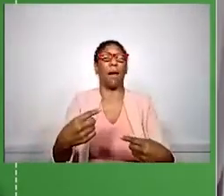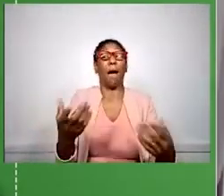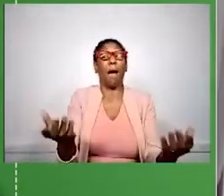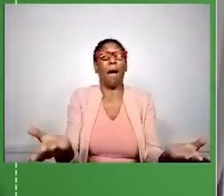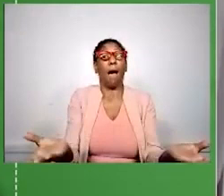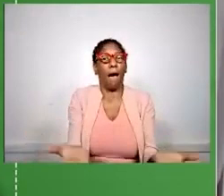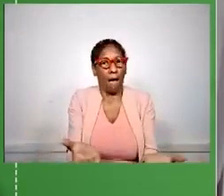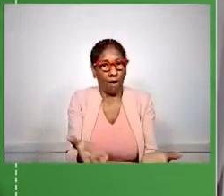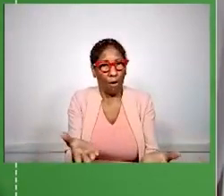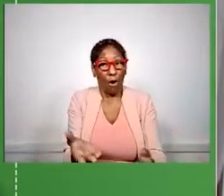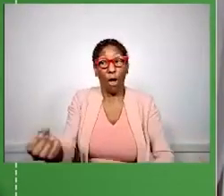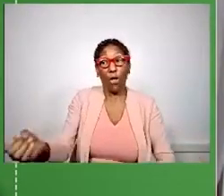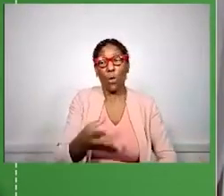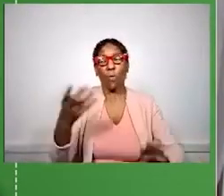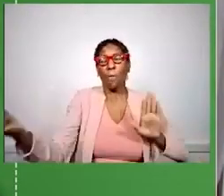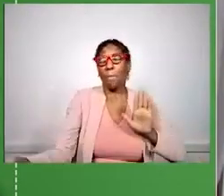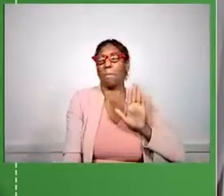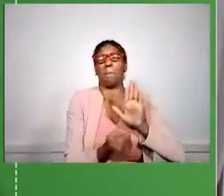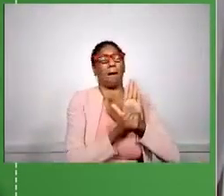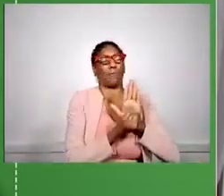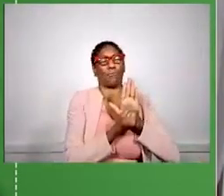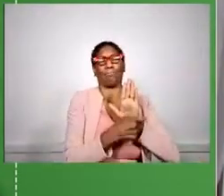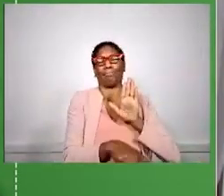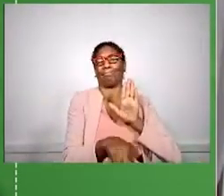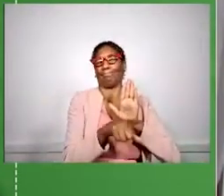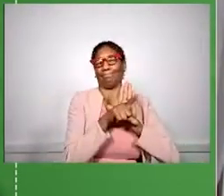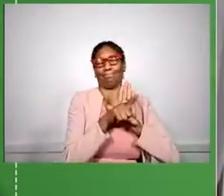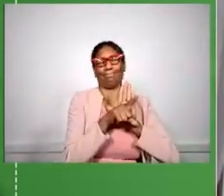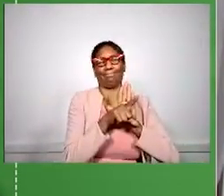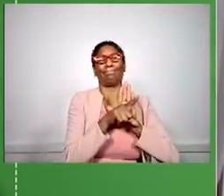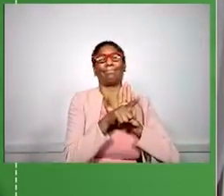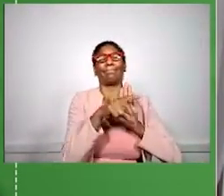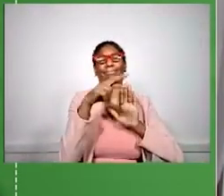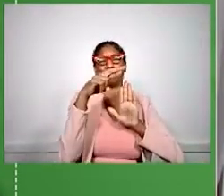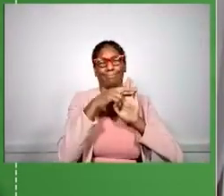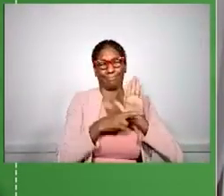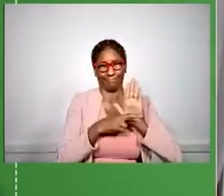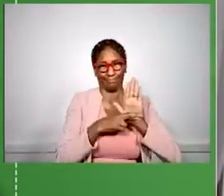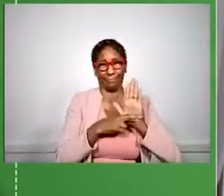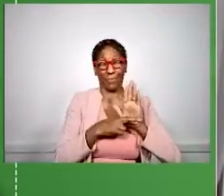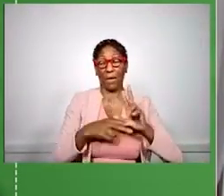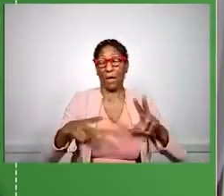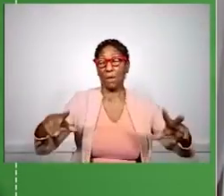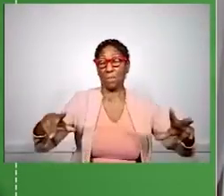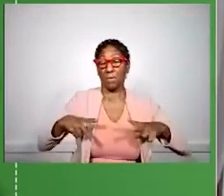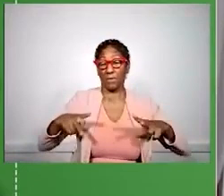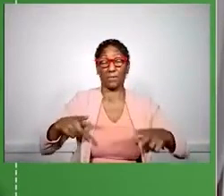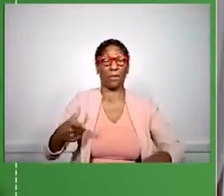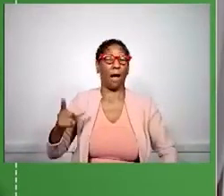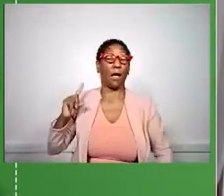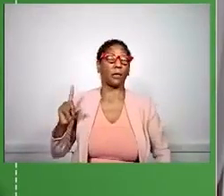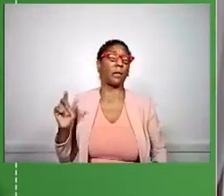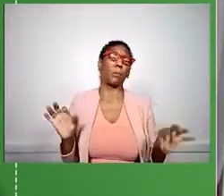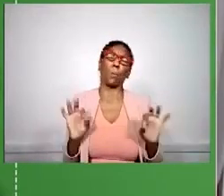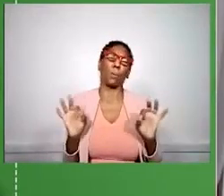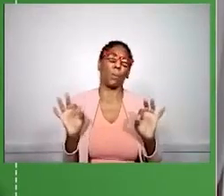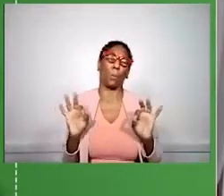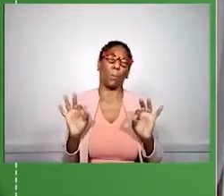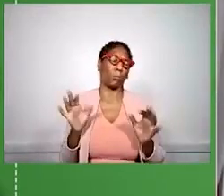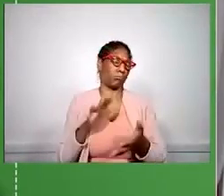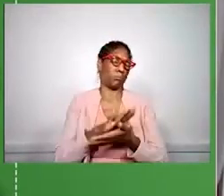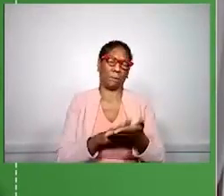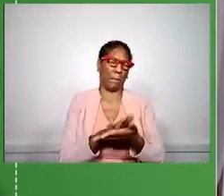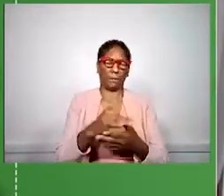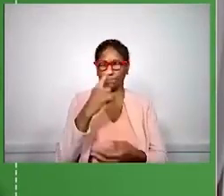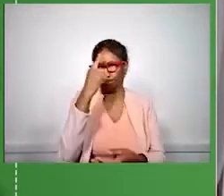em dar celeridade ao processo Porque tudo que o som é um novo Marco do saneamento o